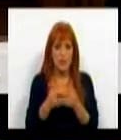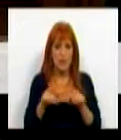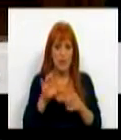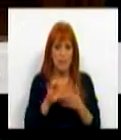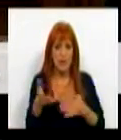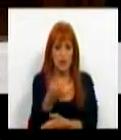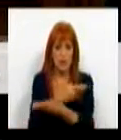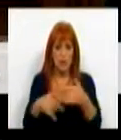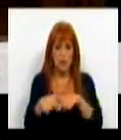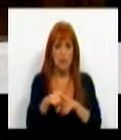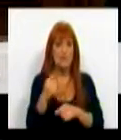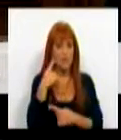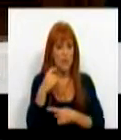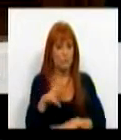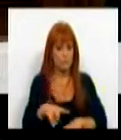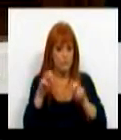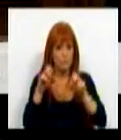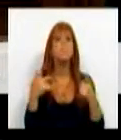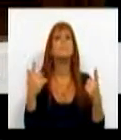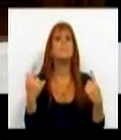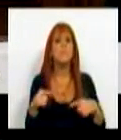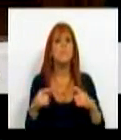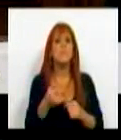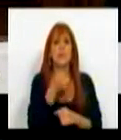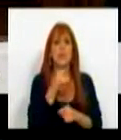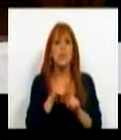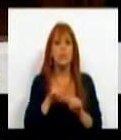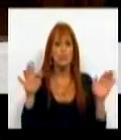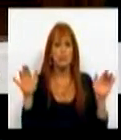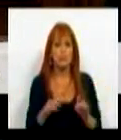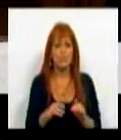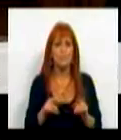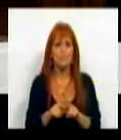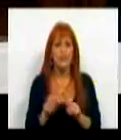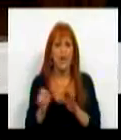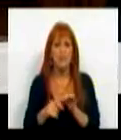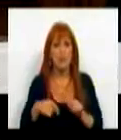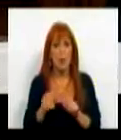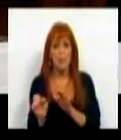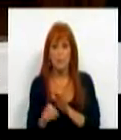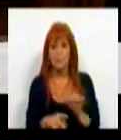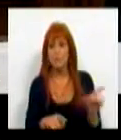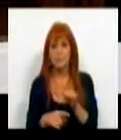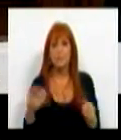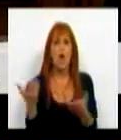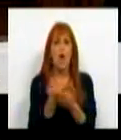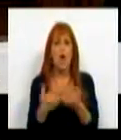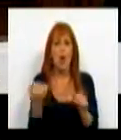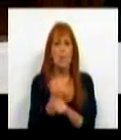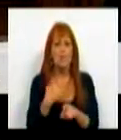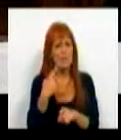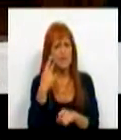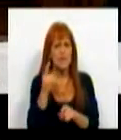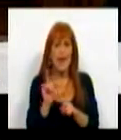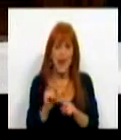circular foi identificada e foi determinada a sua redução a fundos próprios. As operações, mas vamos